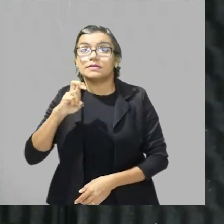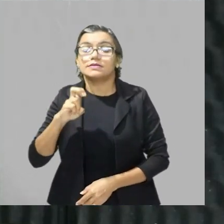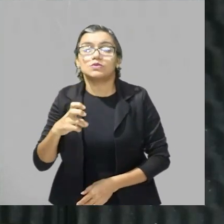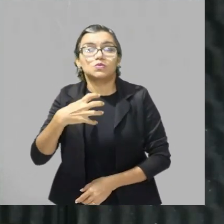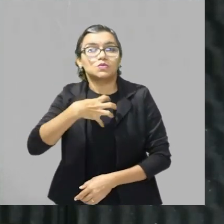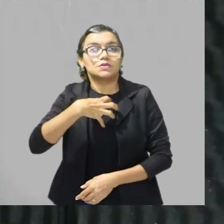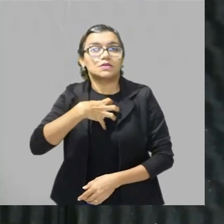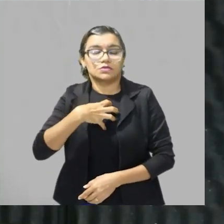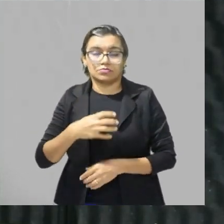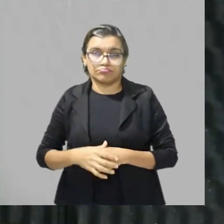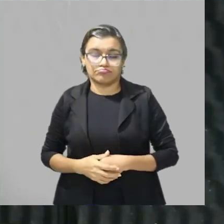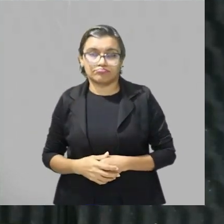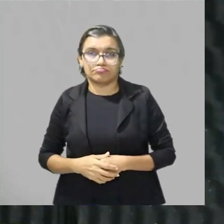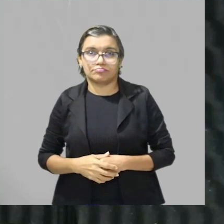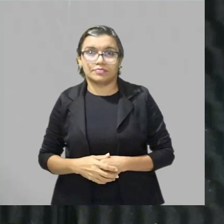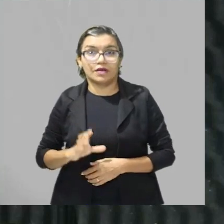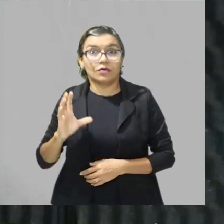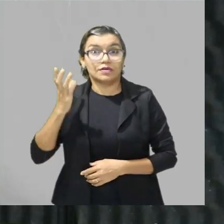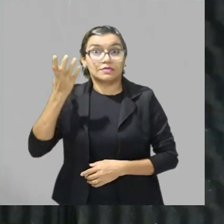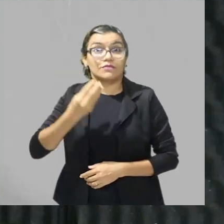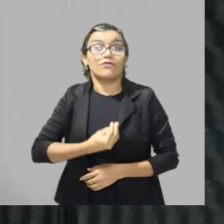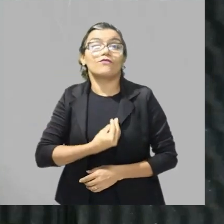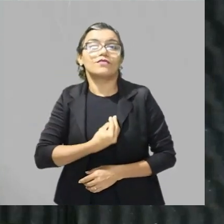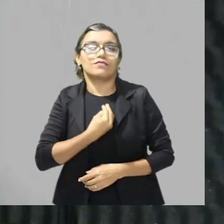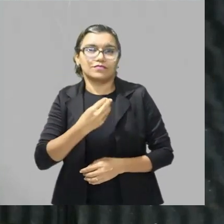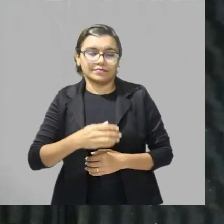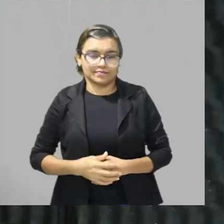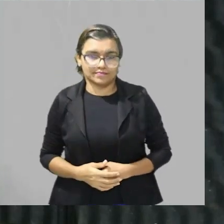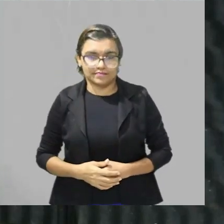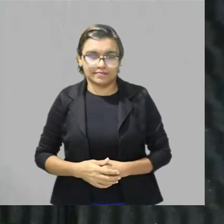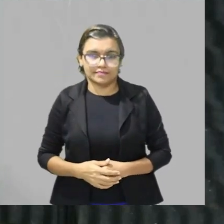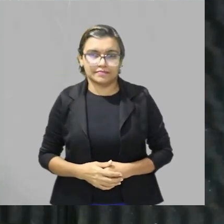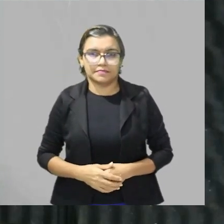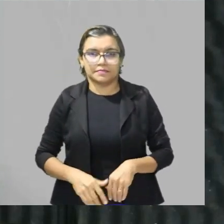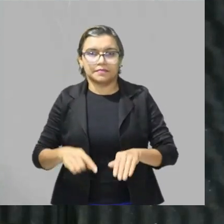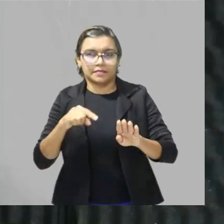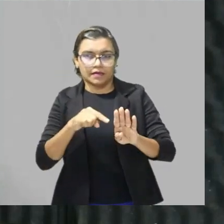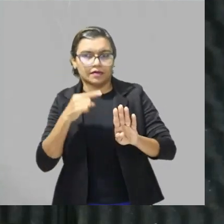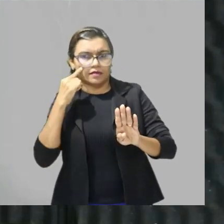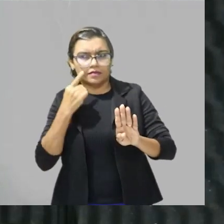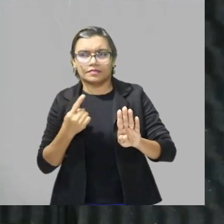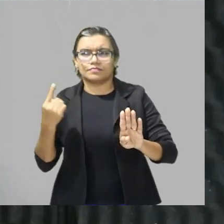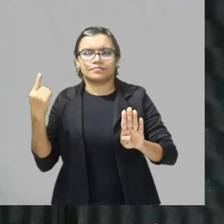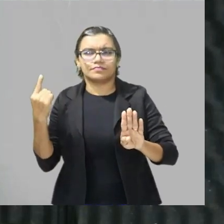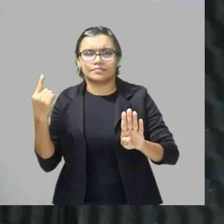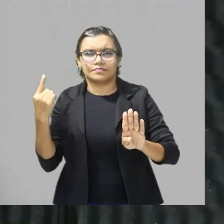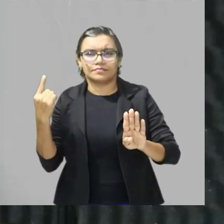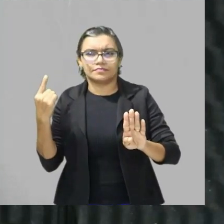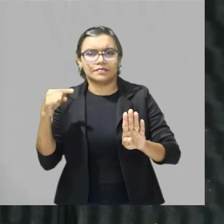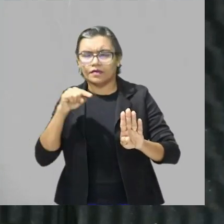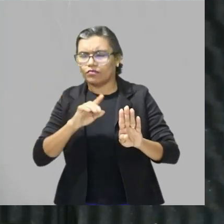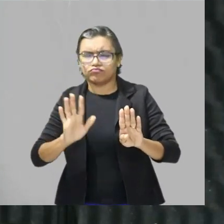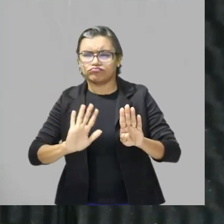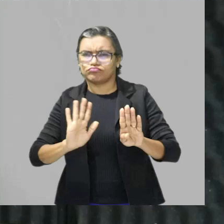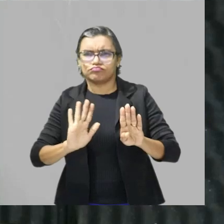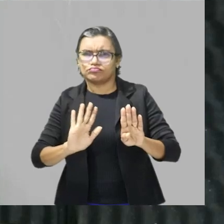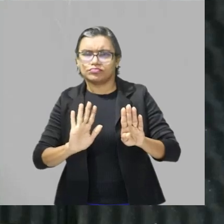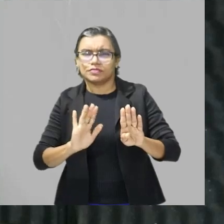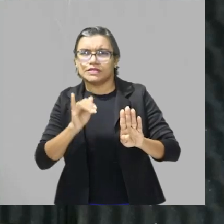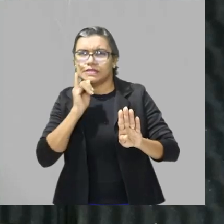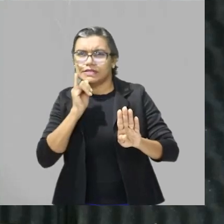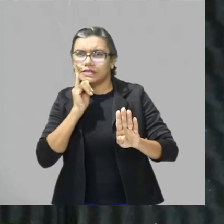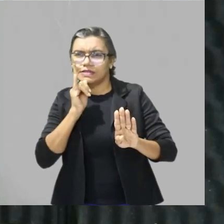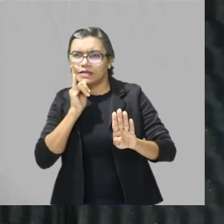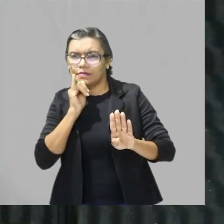material o fenômeno vivo apropriação do senso comum nunca o senso comum ele é ponto de partida não